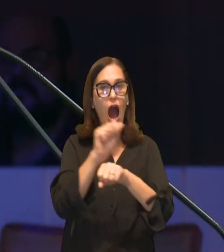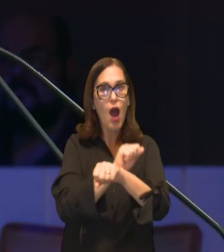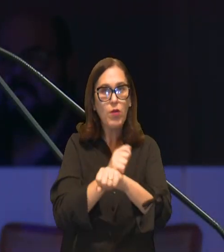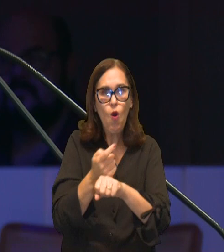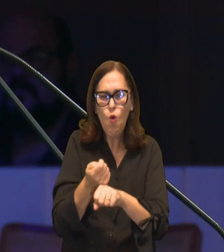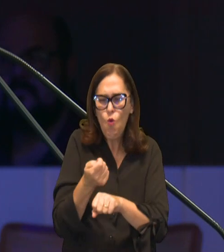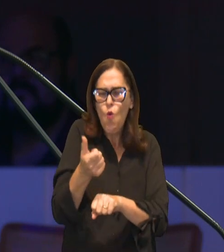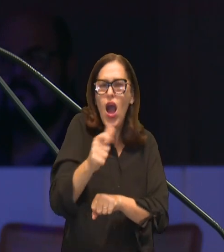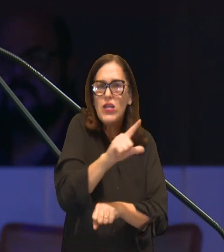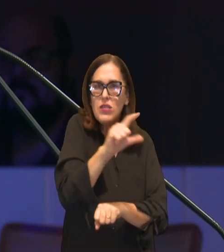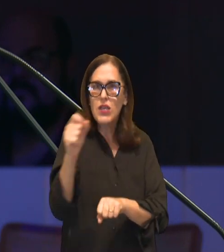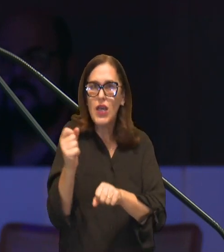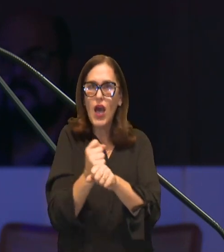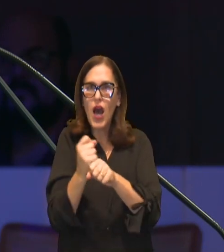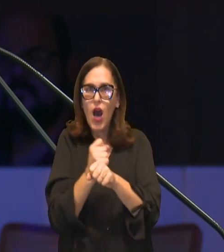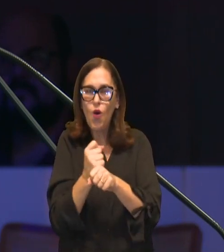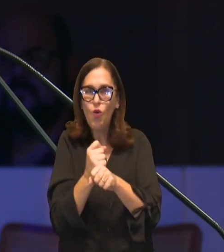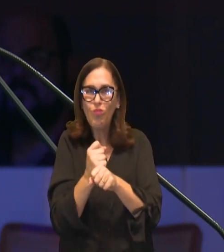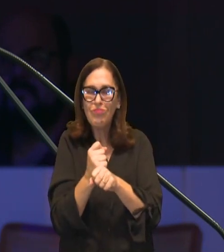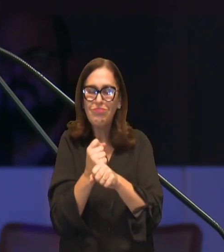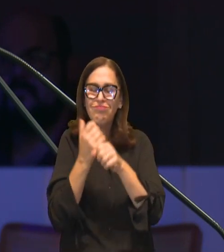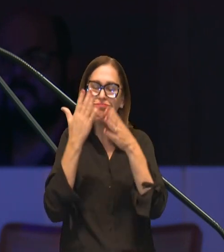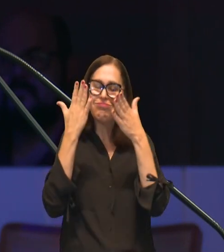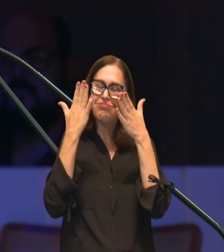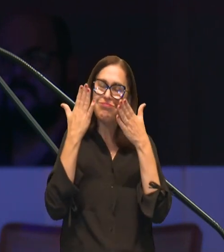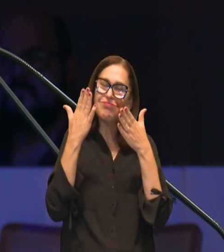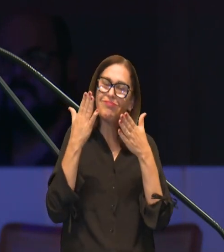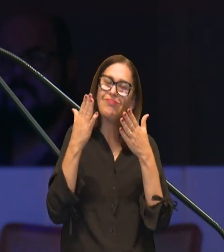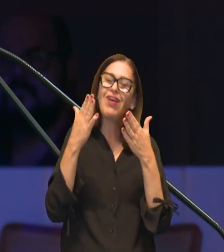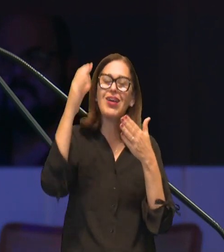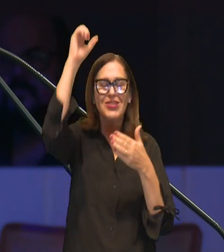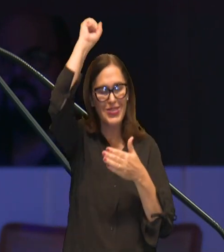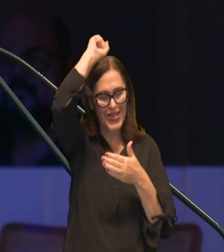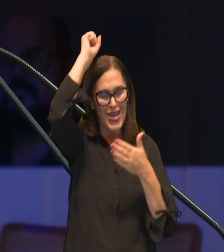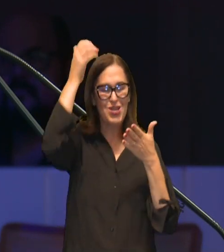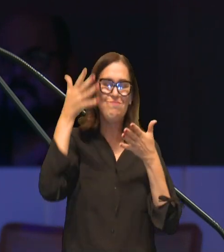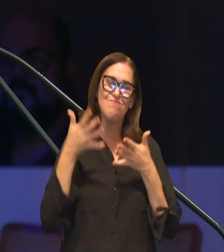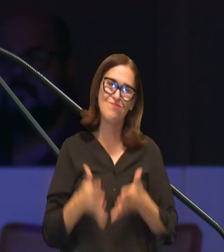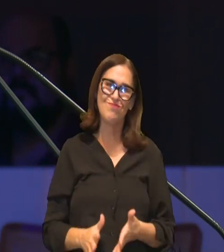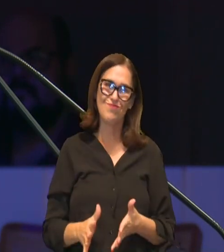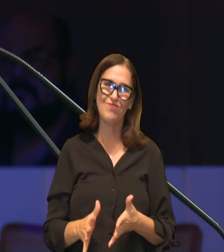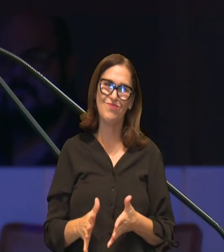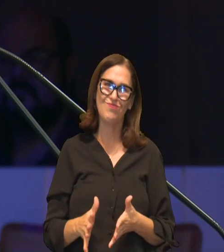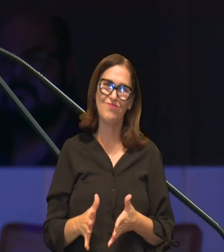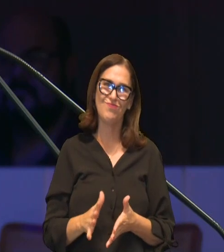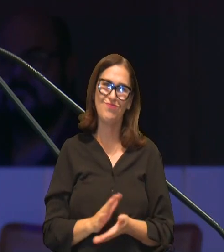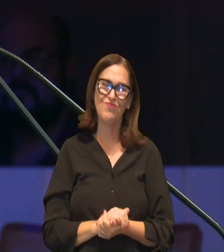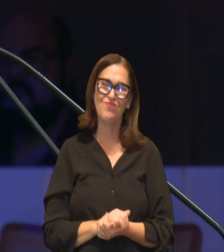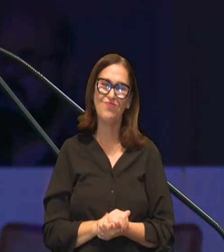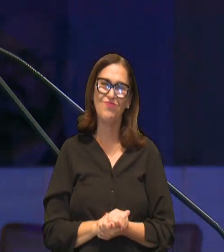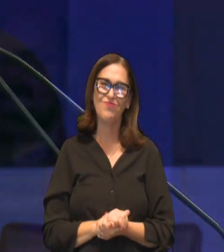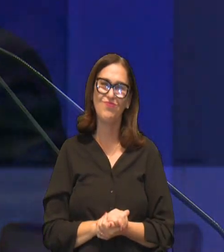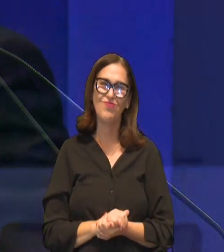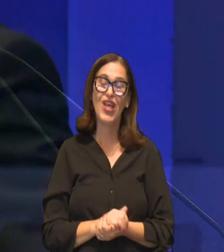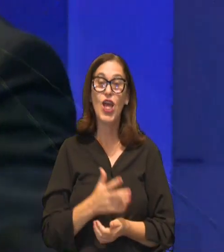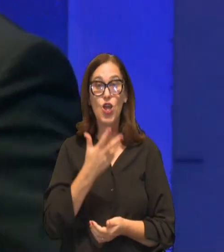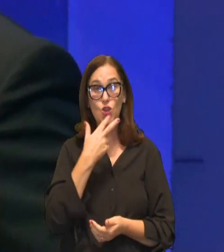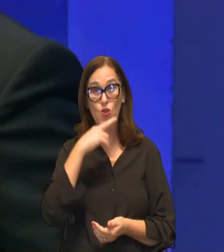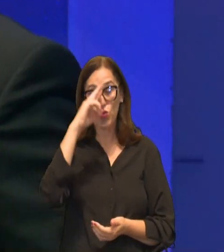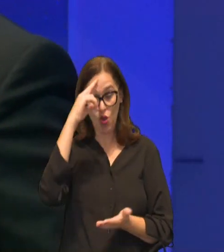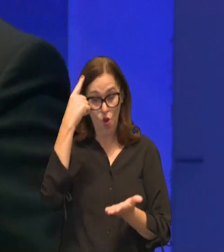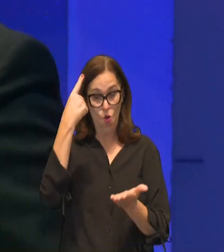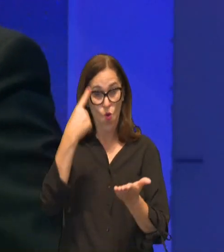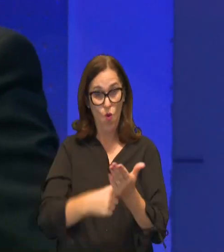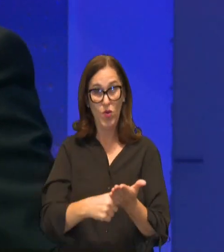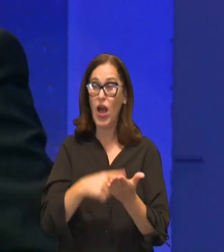idade, Sara deu à luz, queridos, e o povo deu à luz, e o Senhor cumpriu